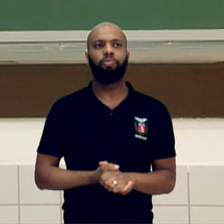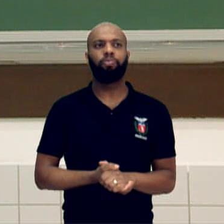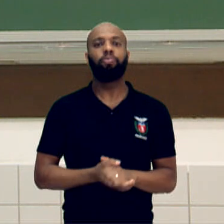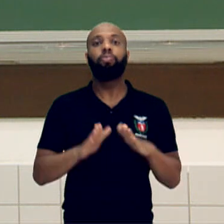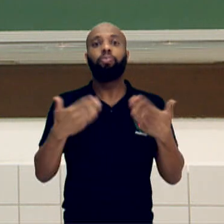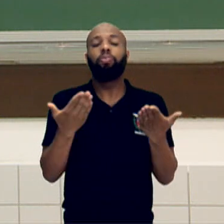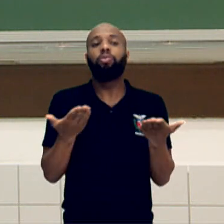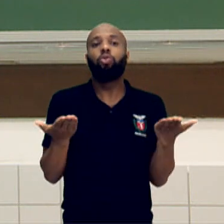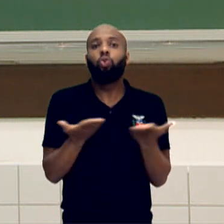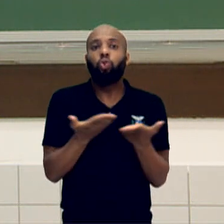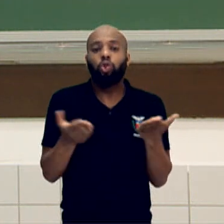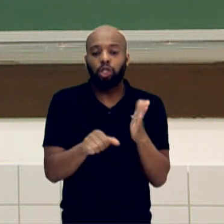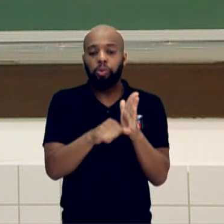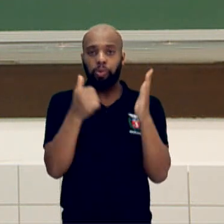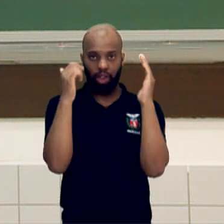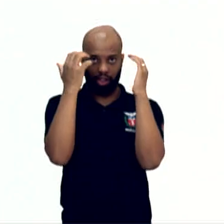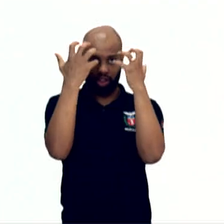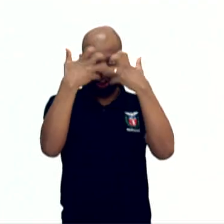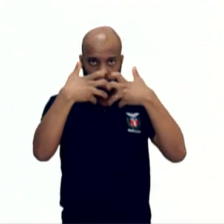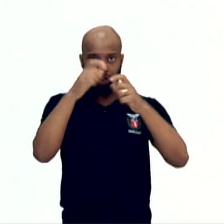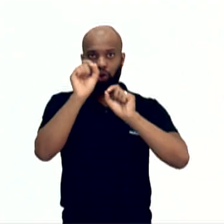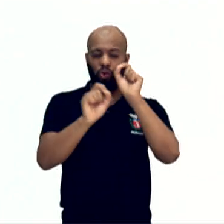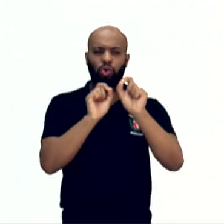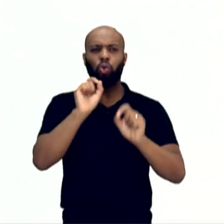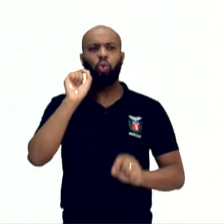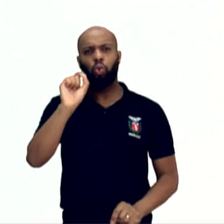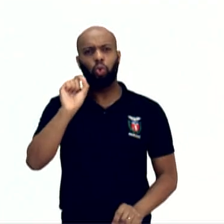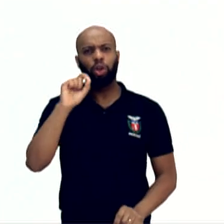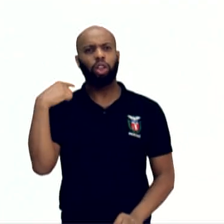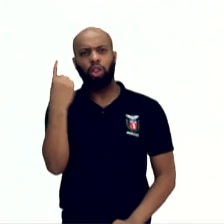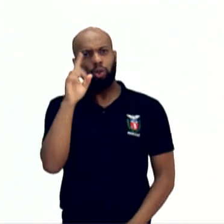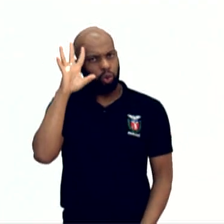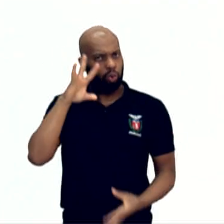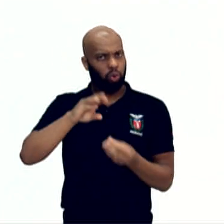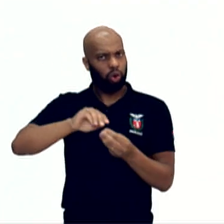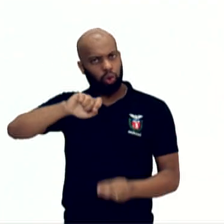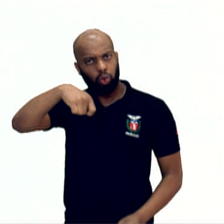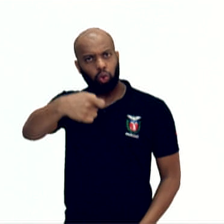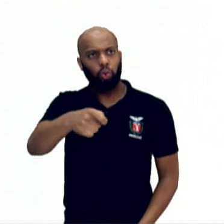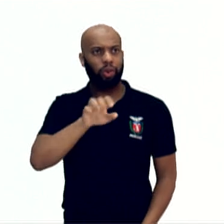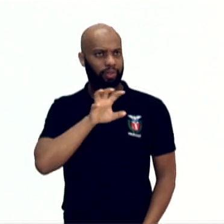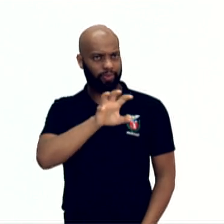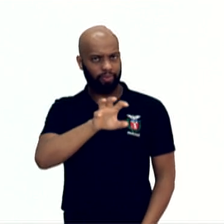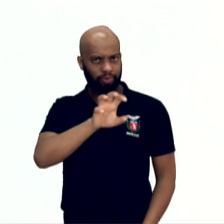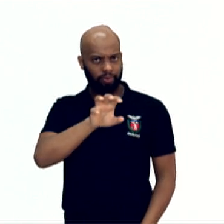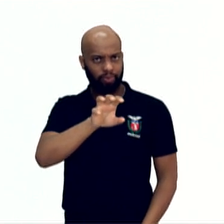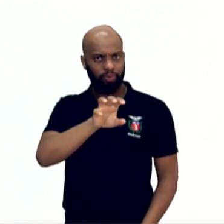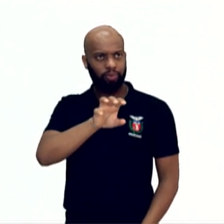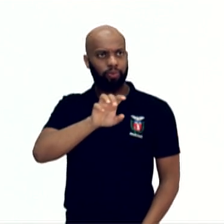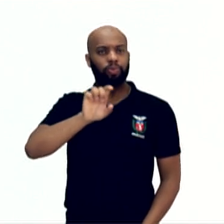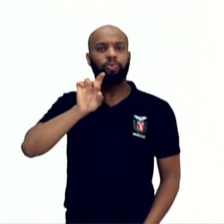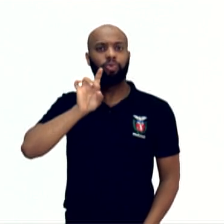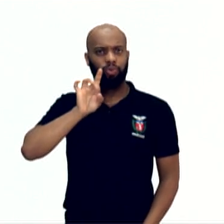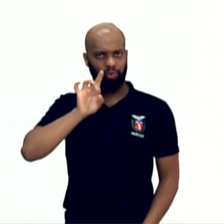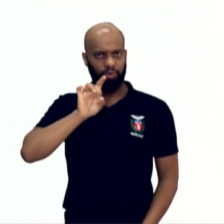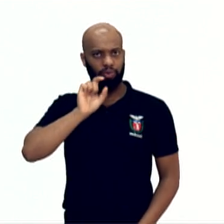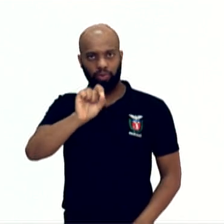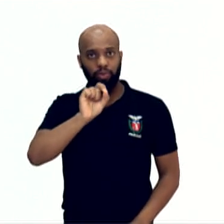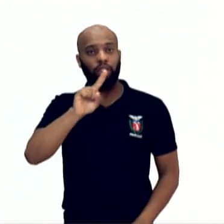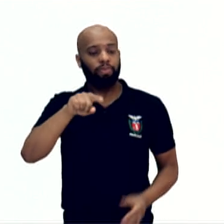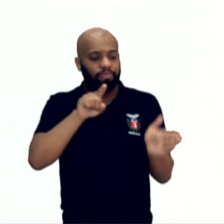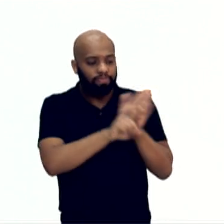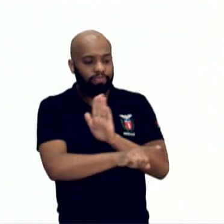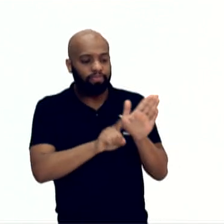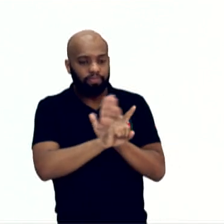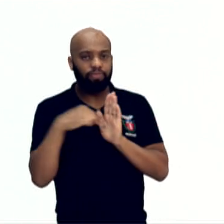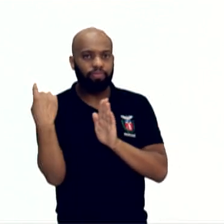A nossa primeira reflexão. O que entendemos por artículo de opinião? Lembram? São sempre perguntinhas interessantes para guiar a